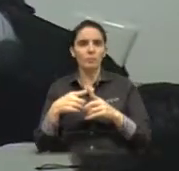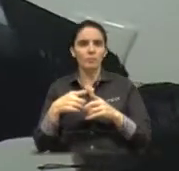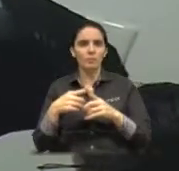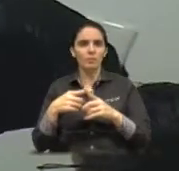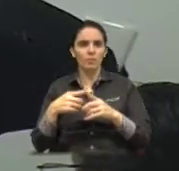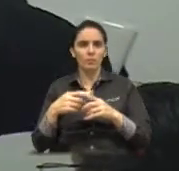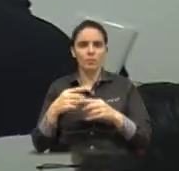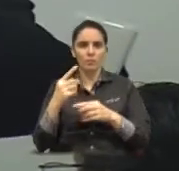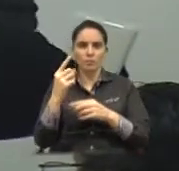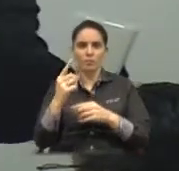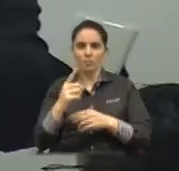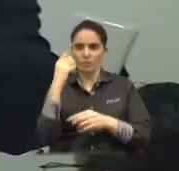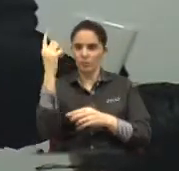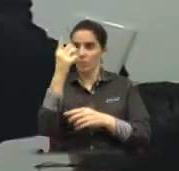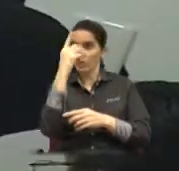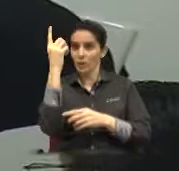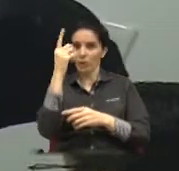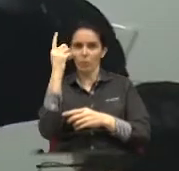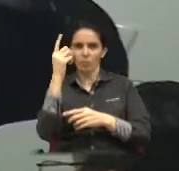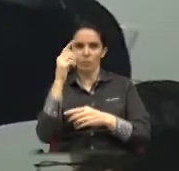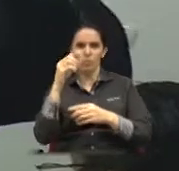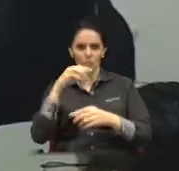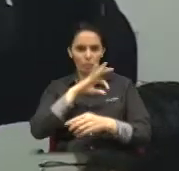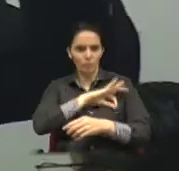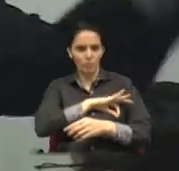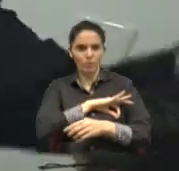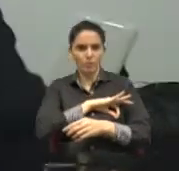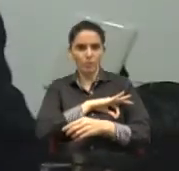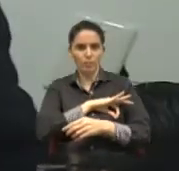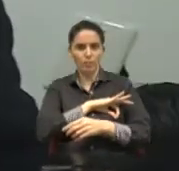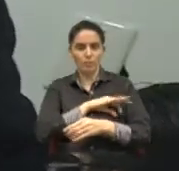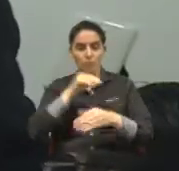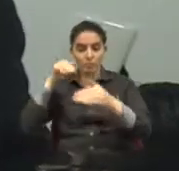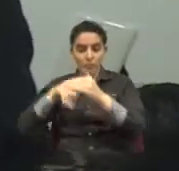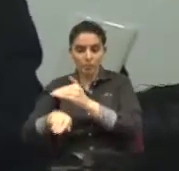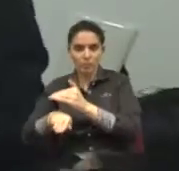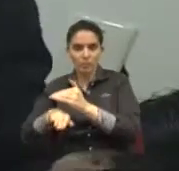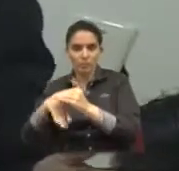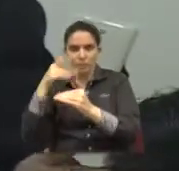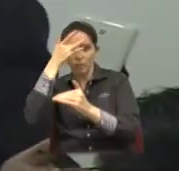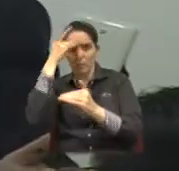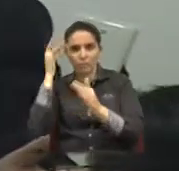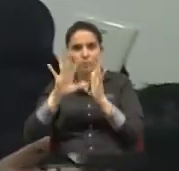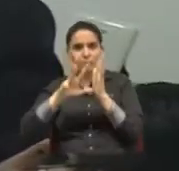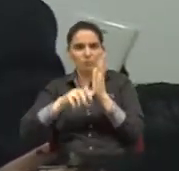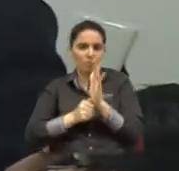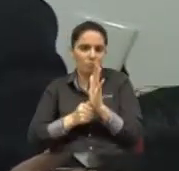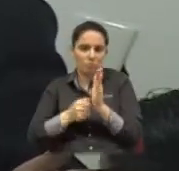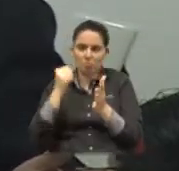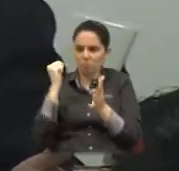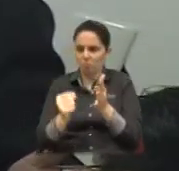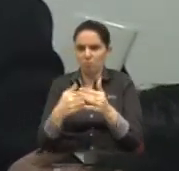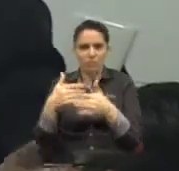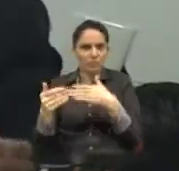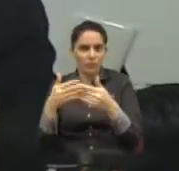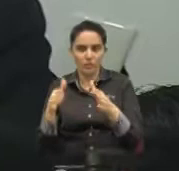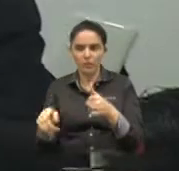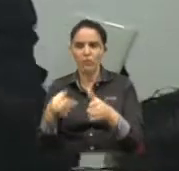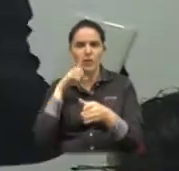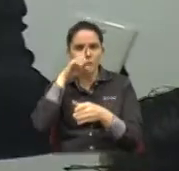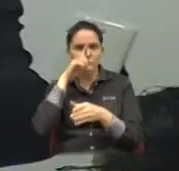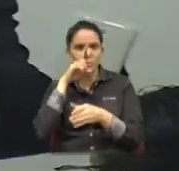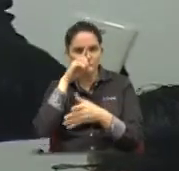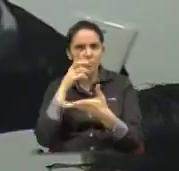de alguma facção, alguma coisa da, tão perigosa, e